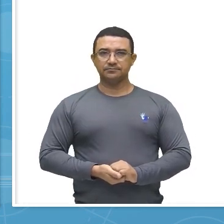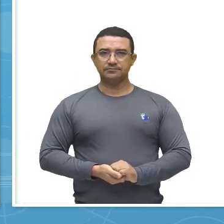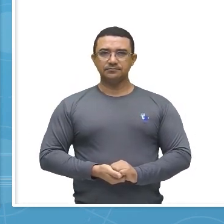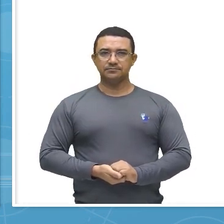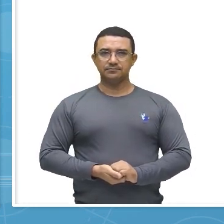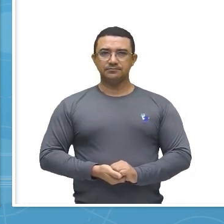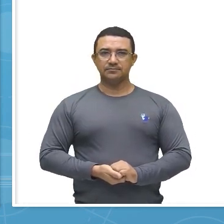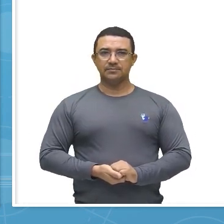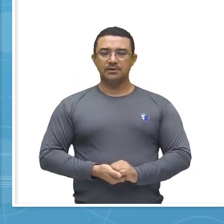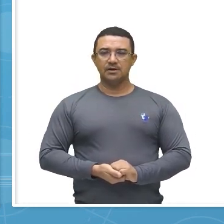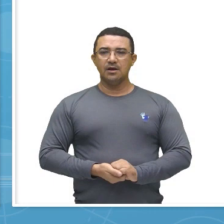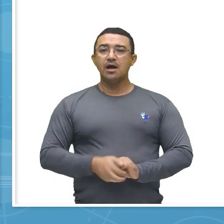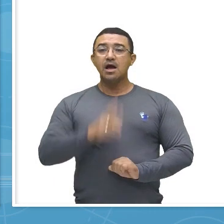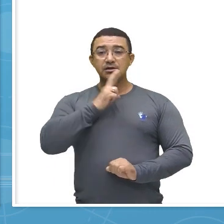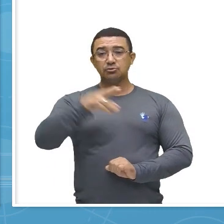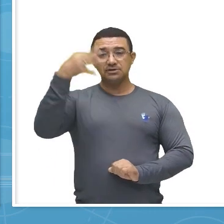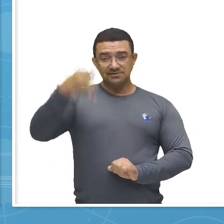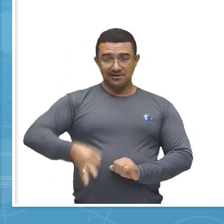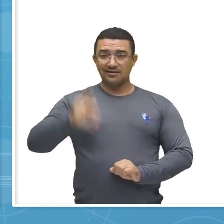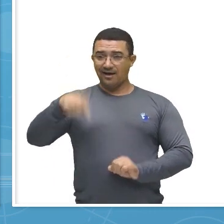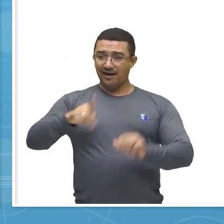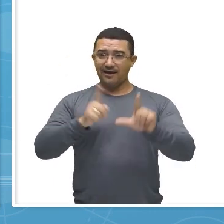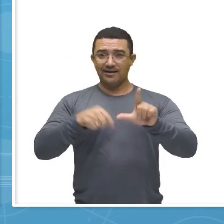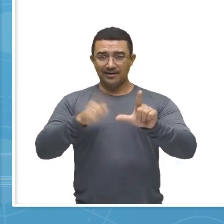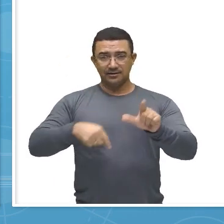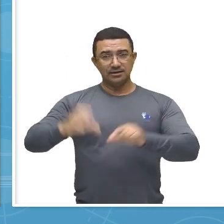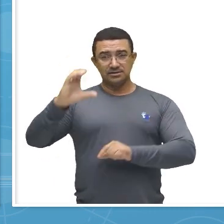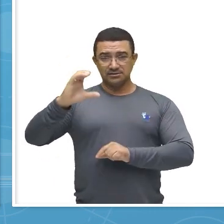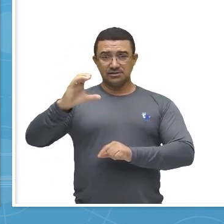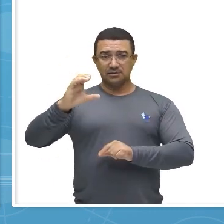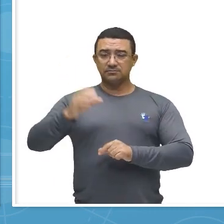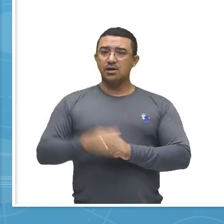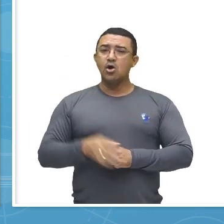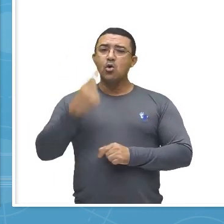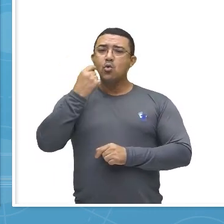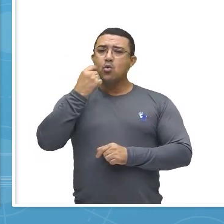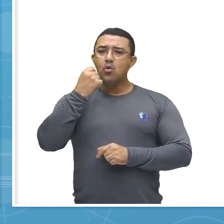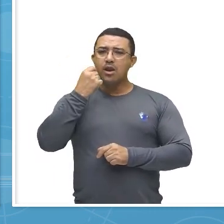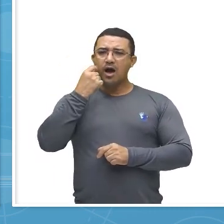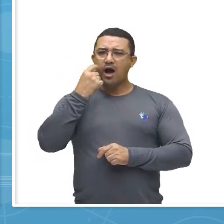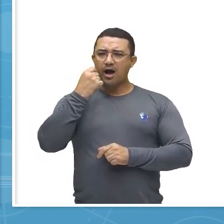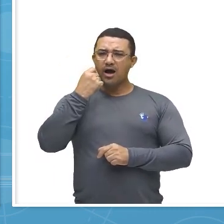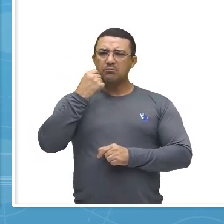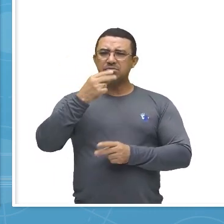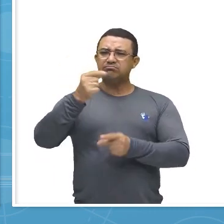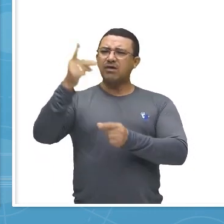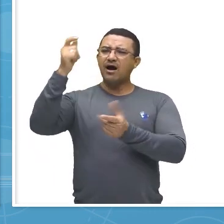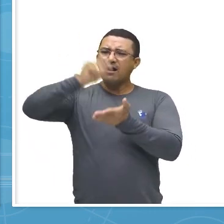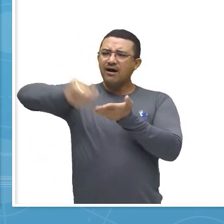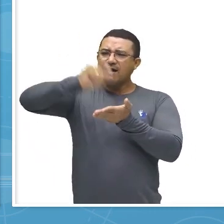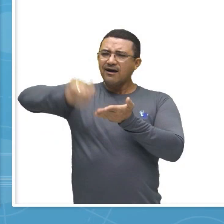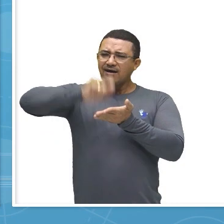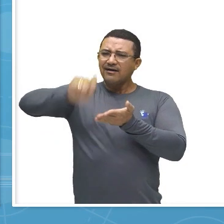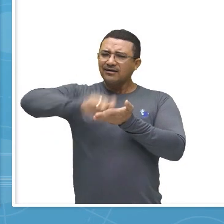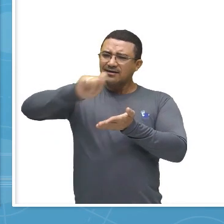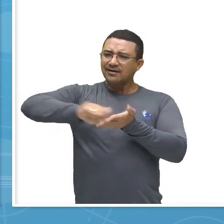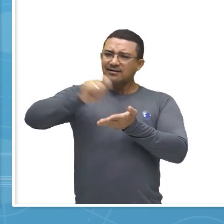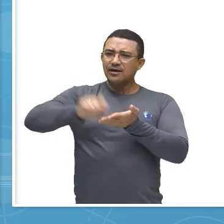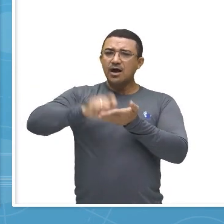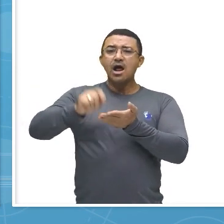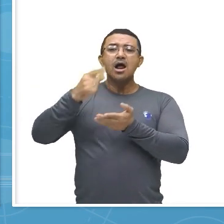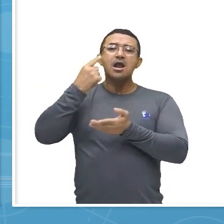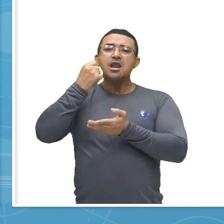resposta correta é a letra C, o lápis velho e gasto de tanto escrever. Quando ele falou, se assim